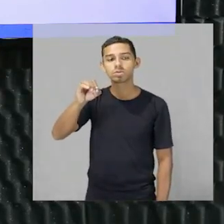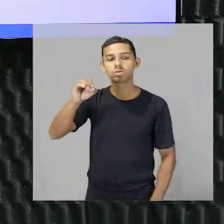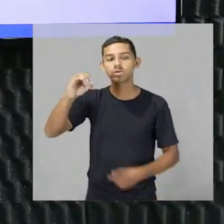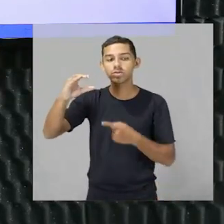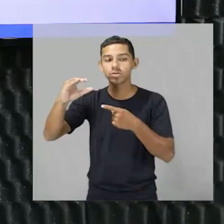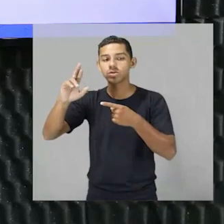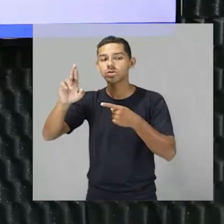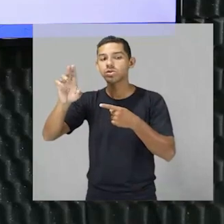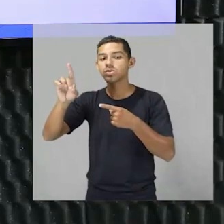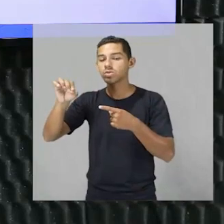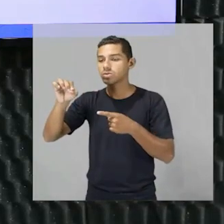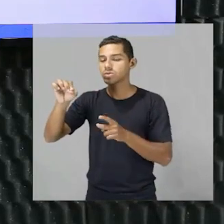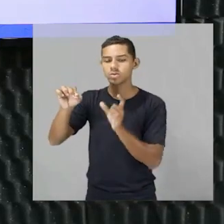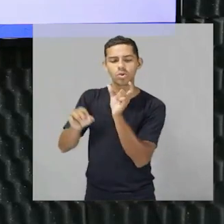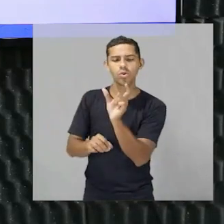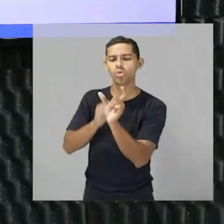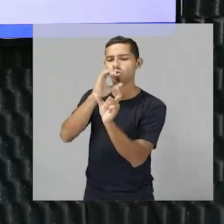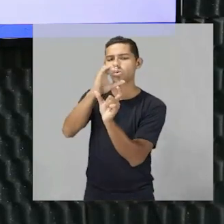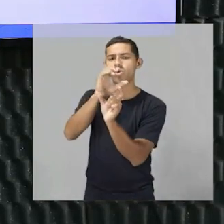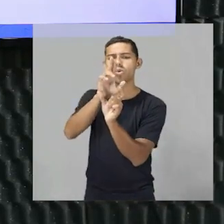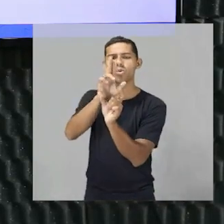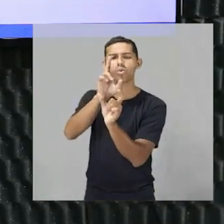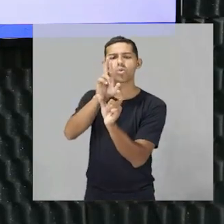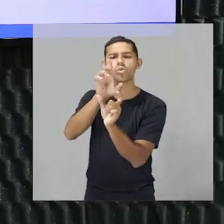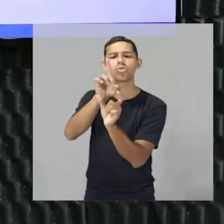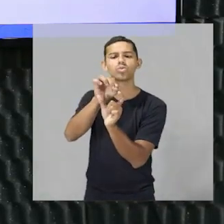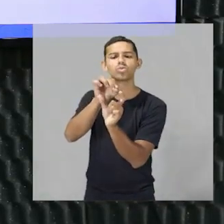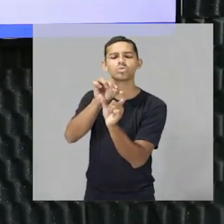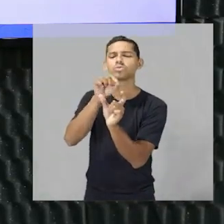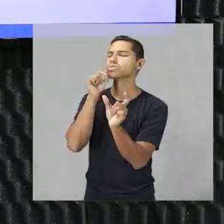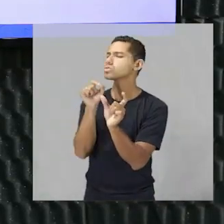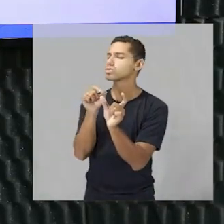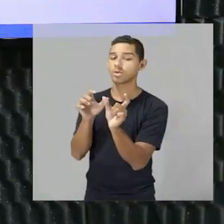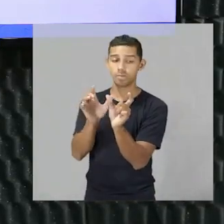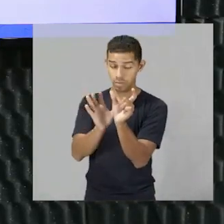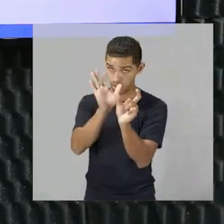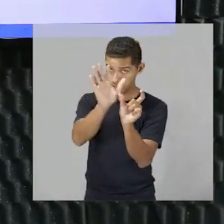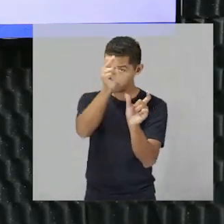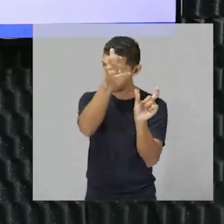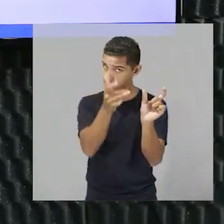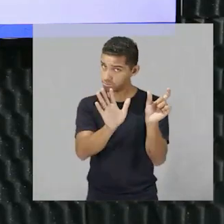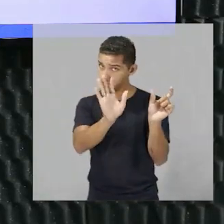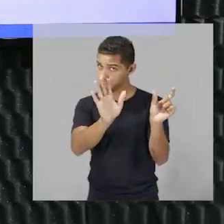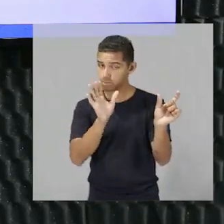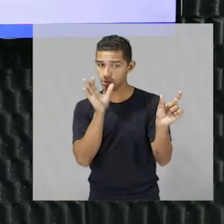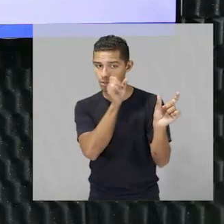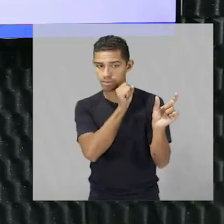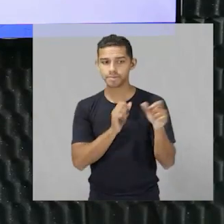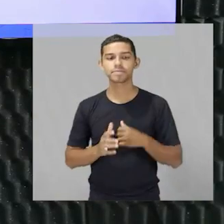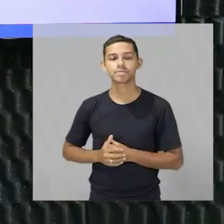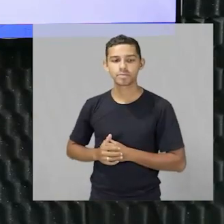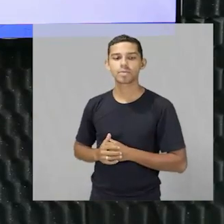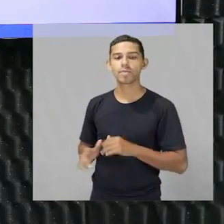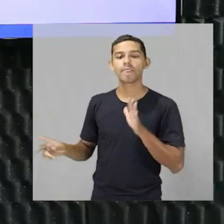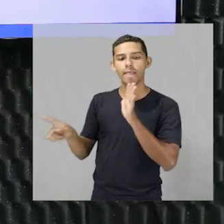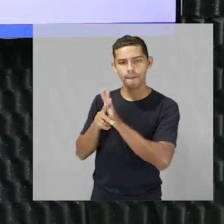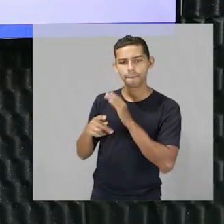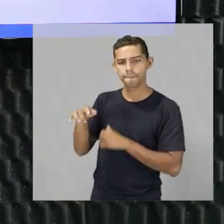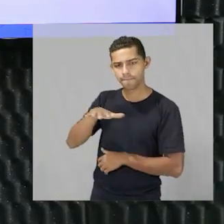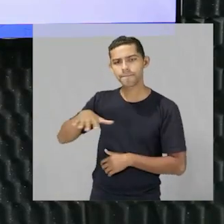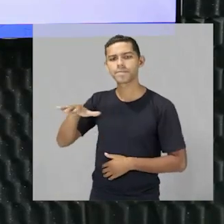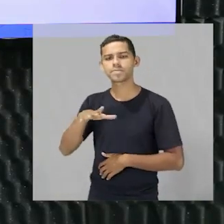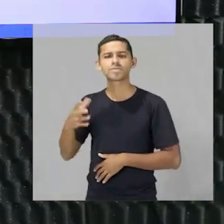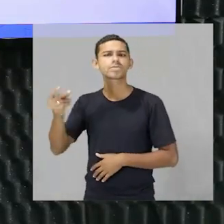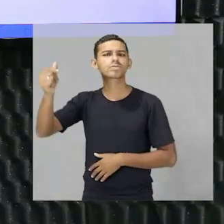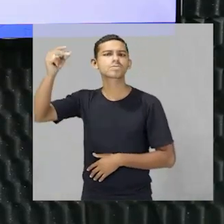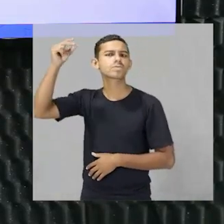população curda, galera, tá? Eu já vou falar para ti um pouquinho sobre ele, mas vamos ler um pouquinho do texto. Então, o nacionalismo curdo, essa identificação curda, é um